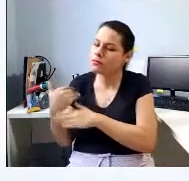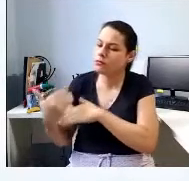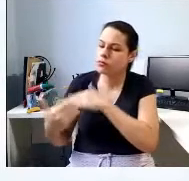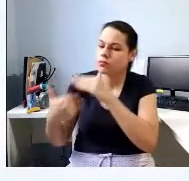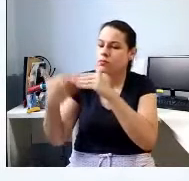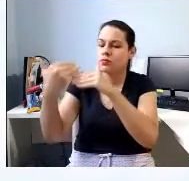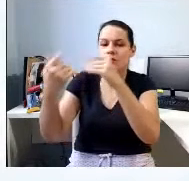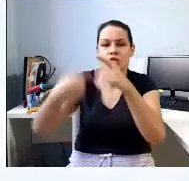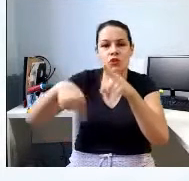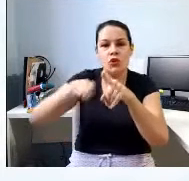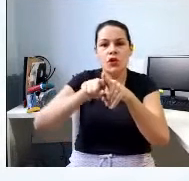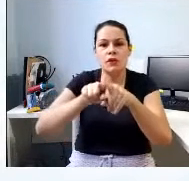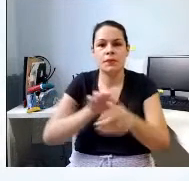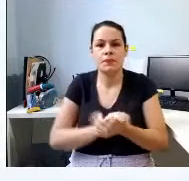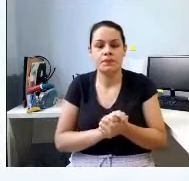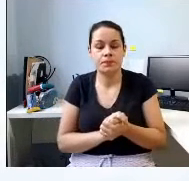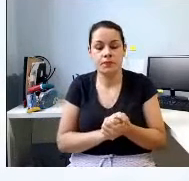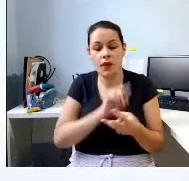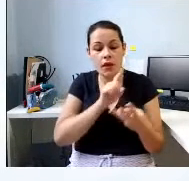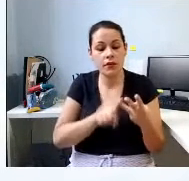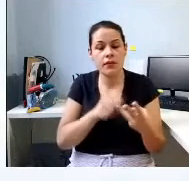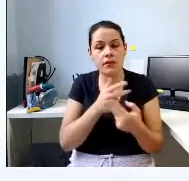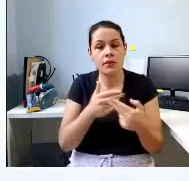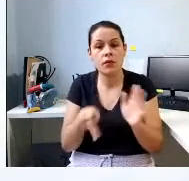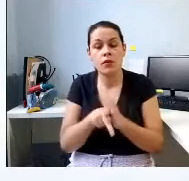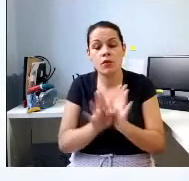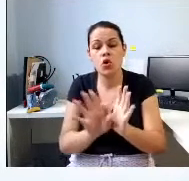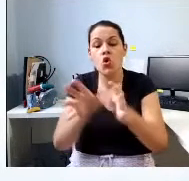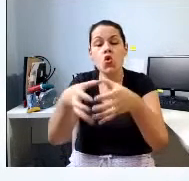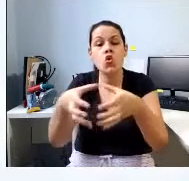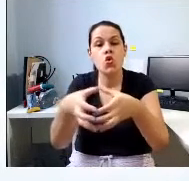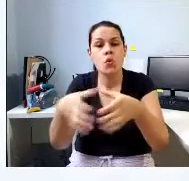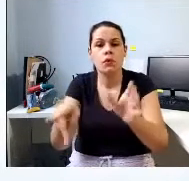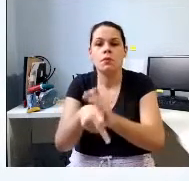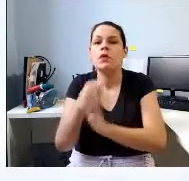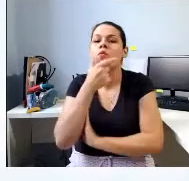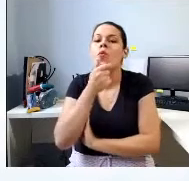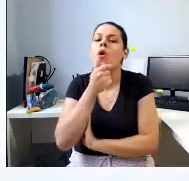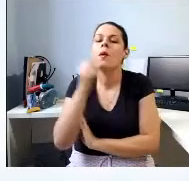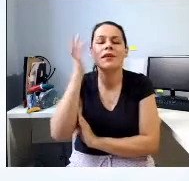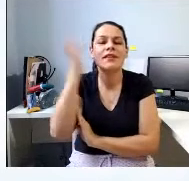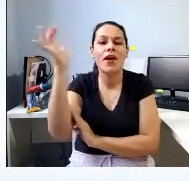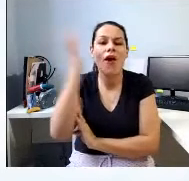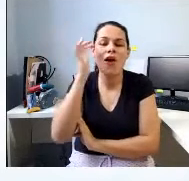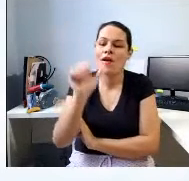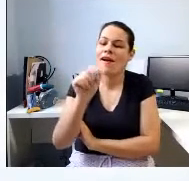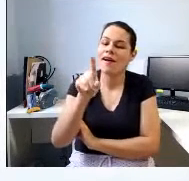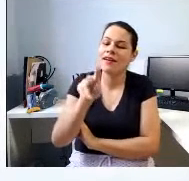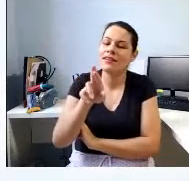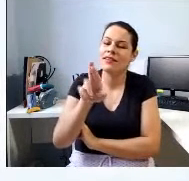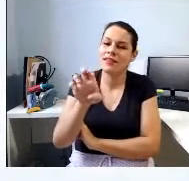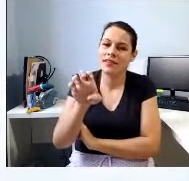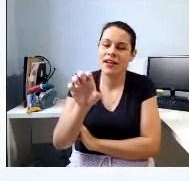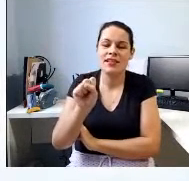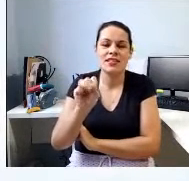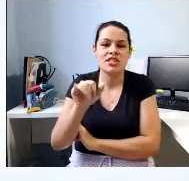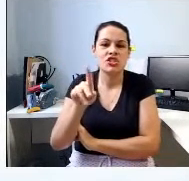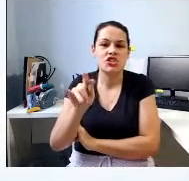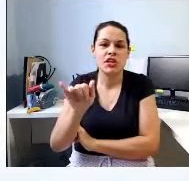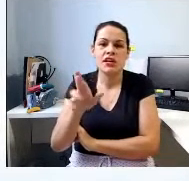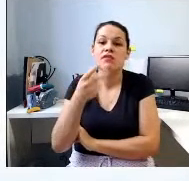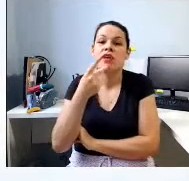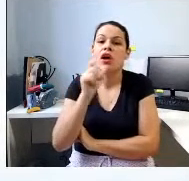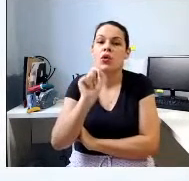terceiro partido é o que o André Singer chama de partido do interior. Até a década